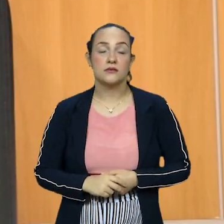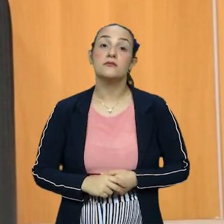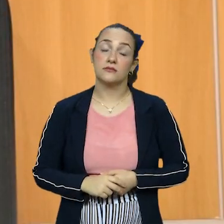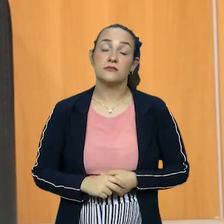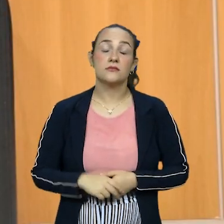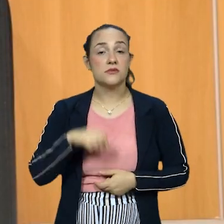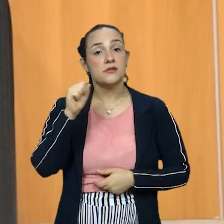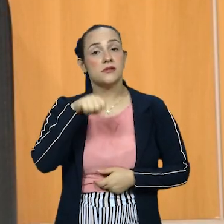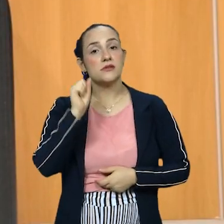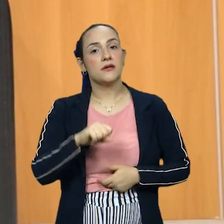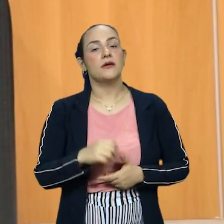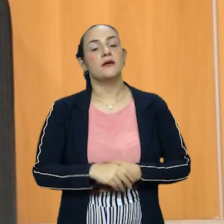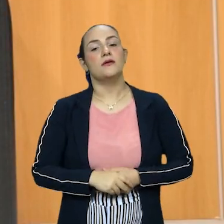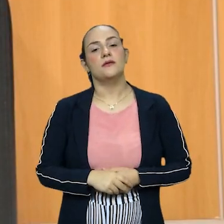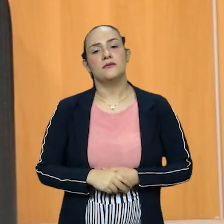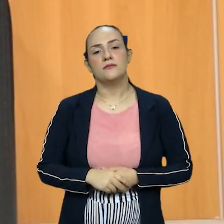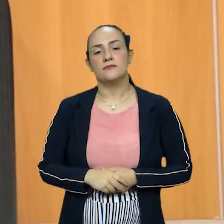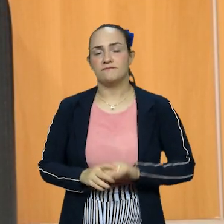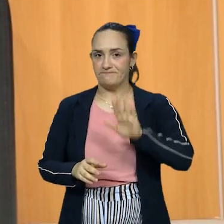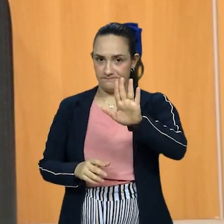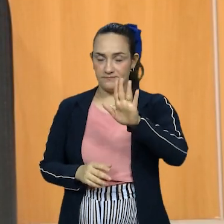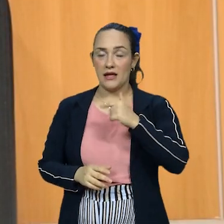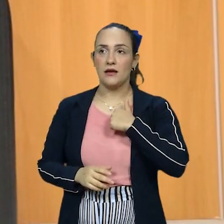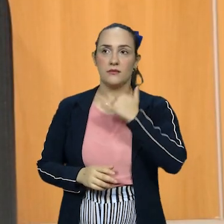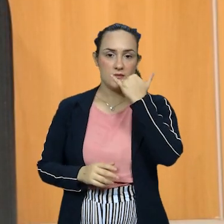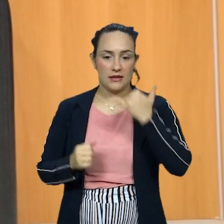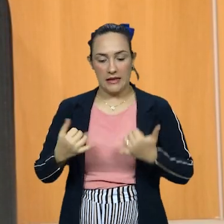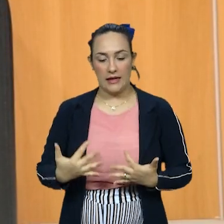o Ministério Público Militar.